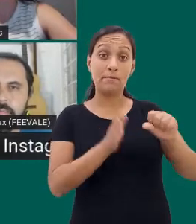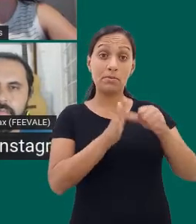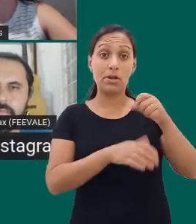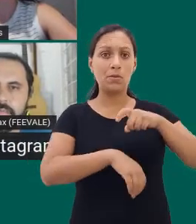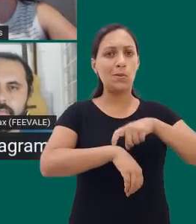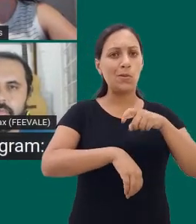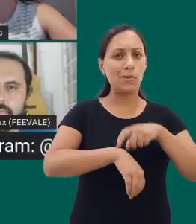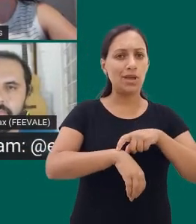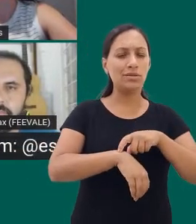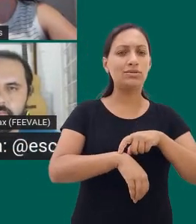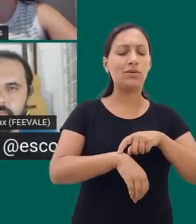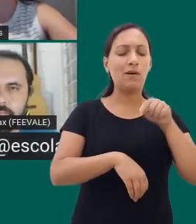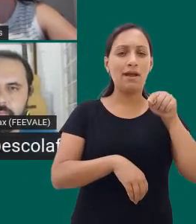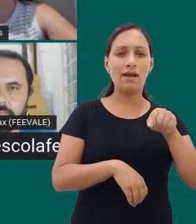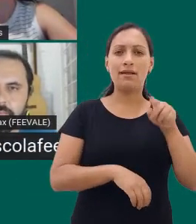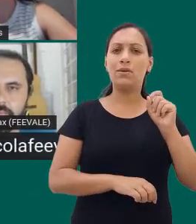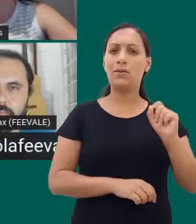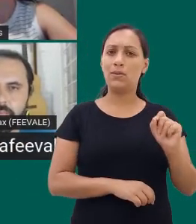momento, ele